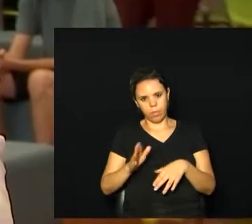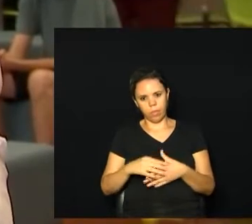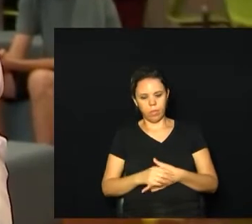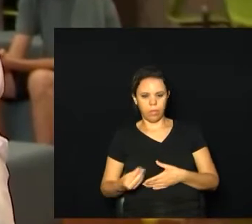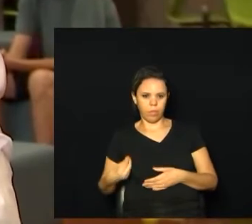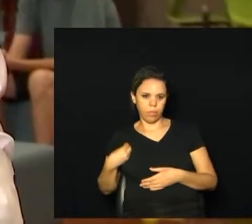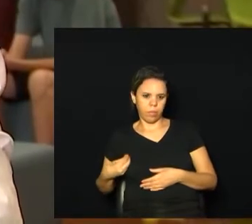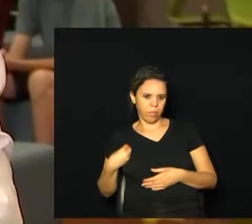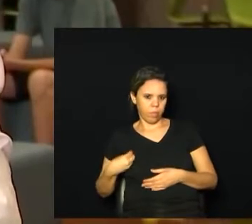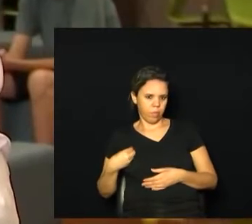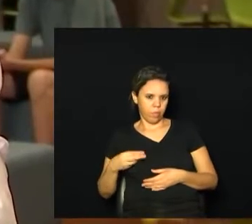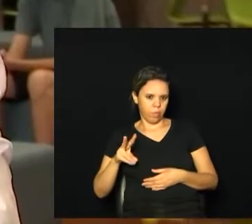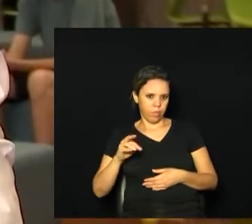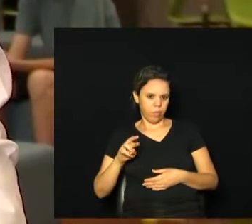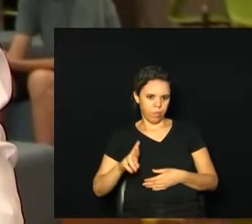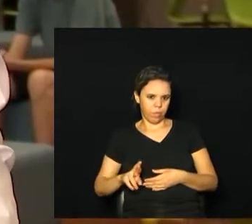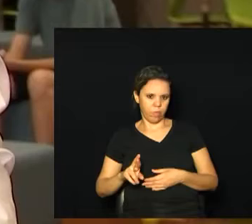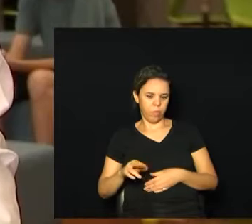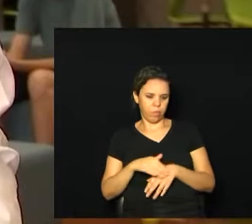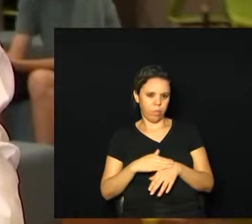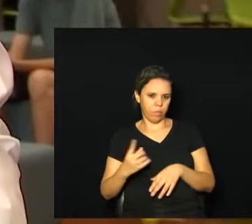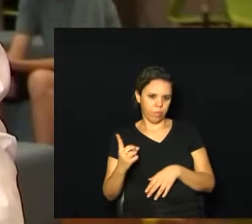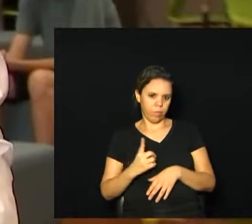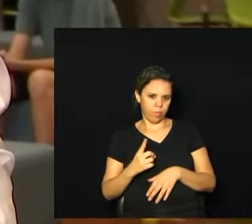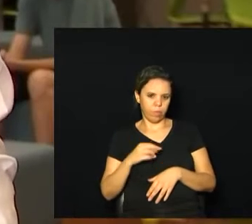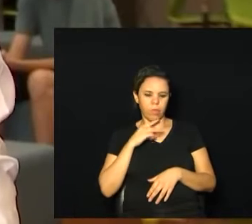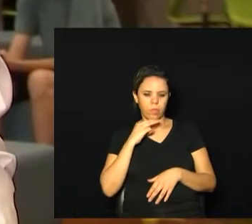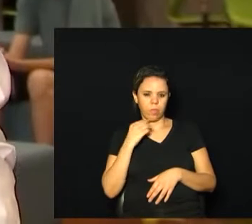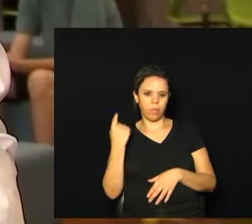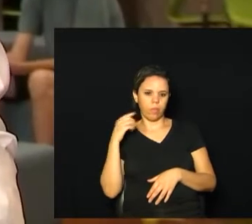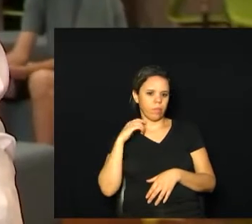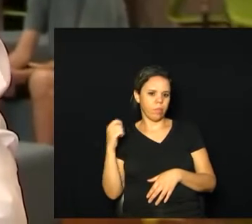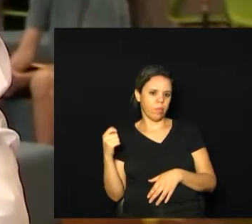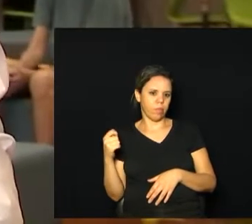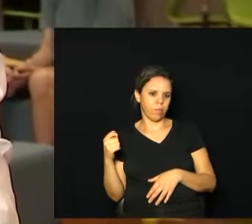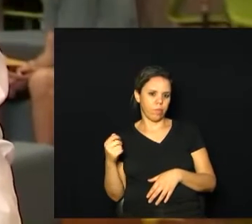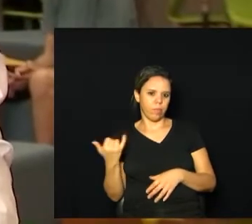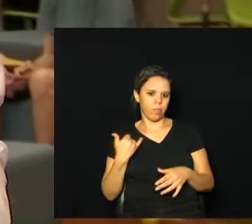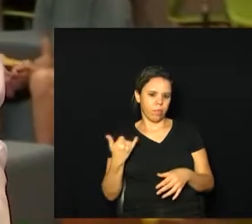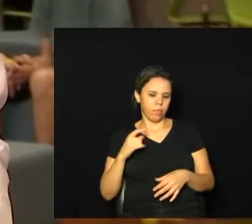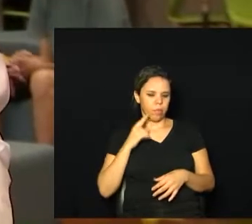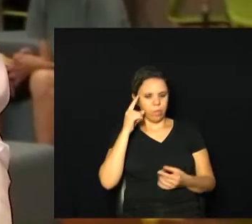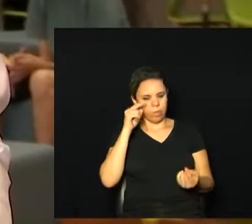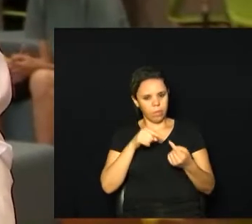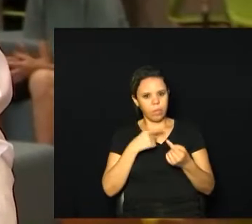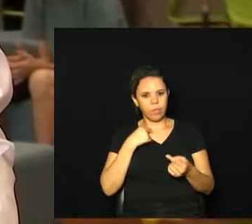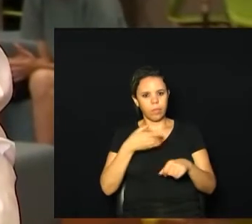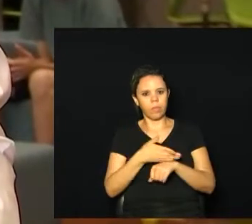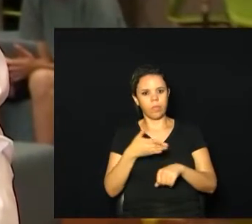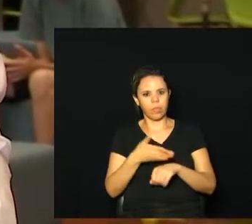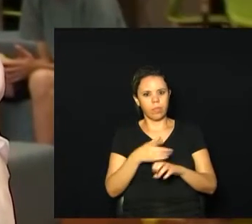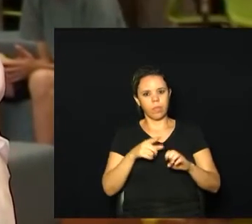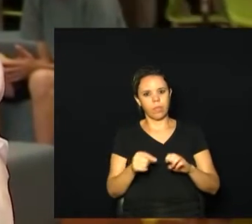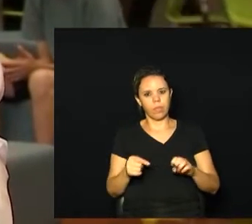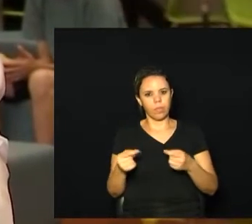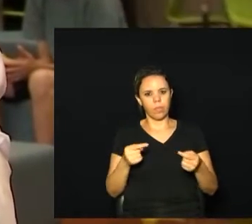vivo aqui. O Vitor veio conversar comigo, eu acho que foi em março, abril, falando que ele tinha intenção, a vontade de participar do Empreenda,